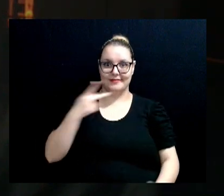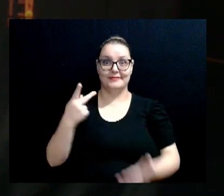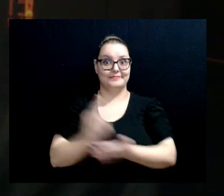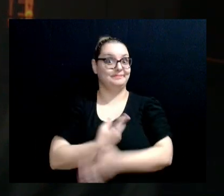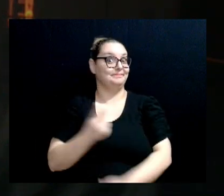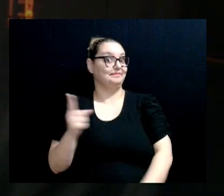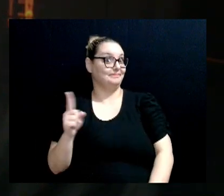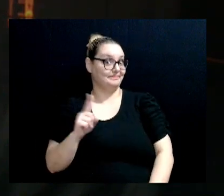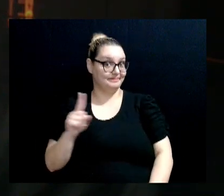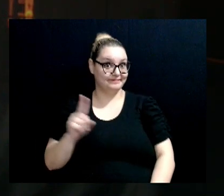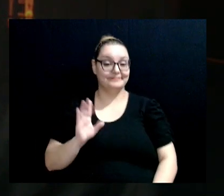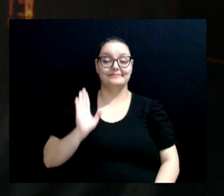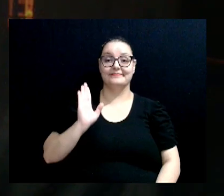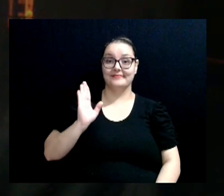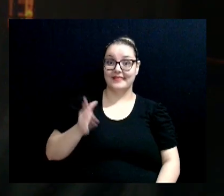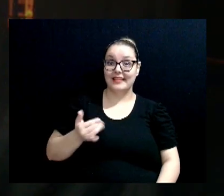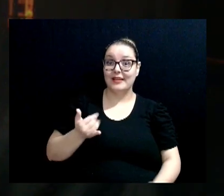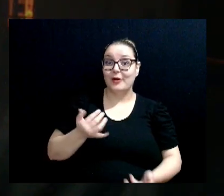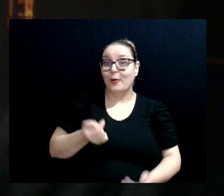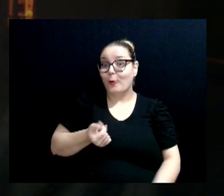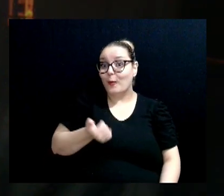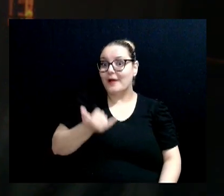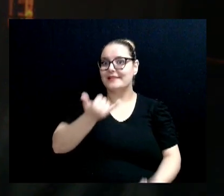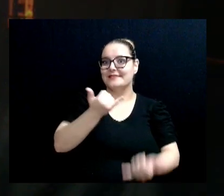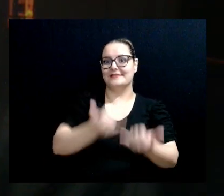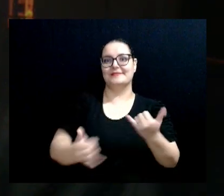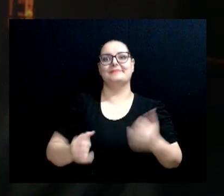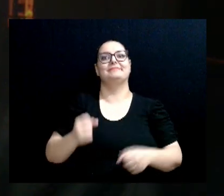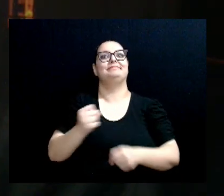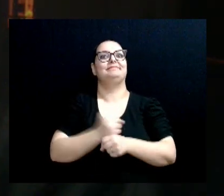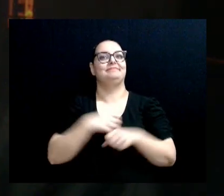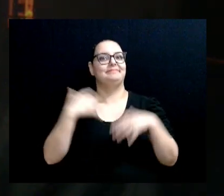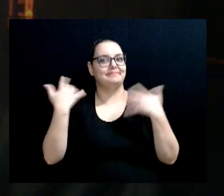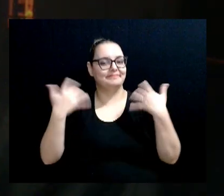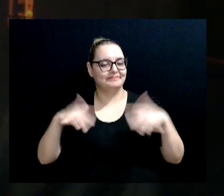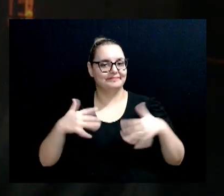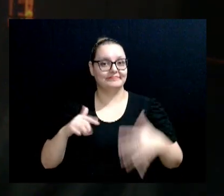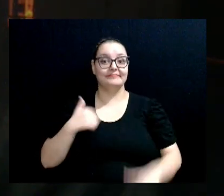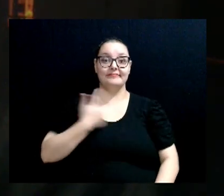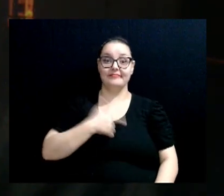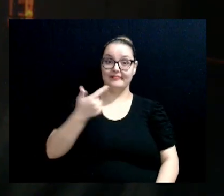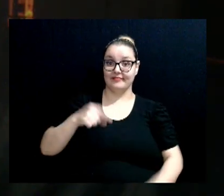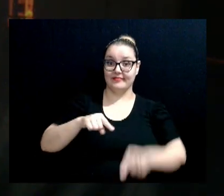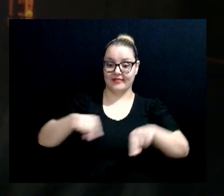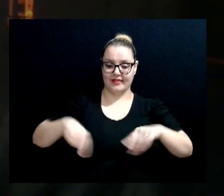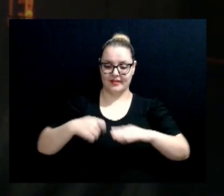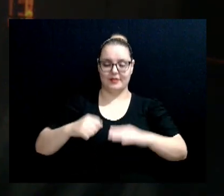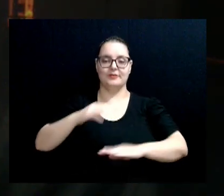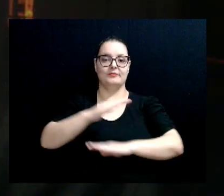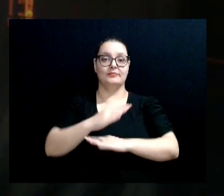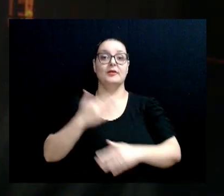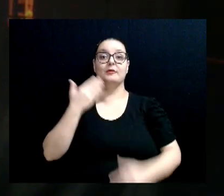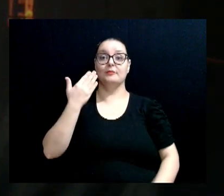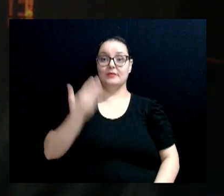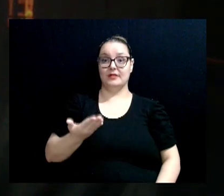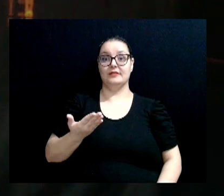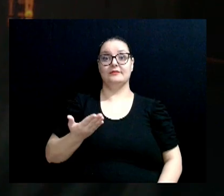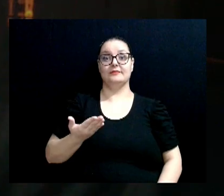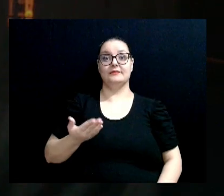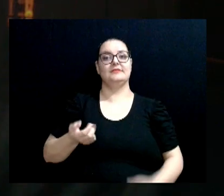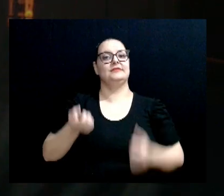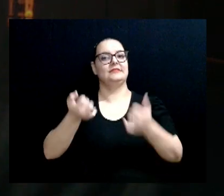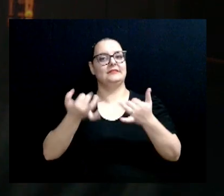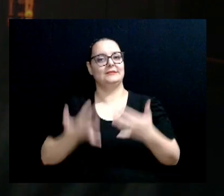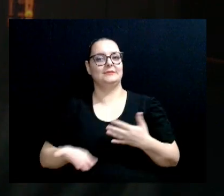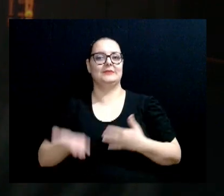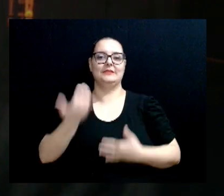estamos quase na metade do ano. E a gente segue com o Estúdio Câmara para você, orientando. Vamos conversar hoje